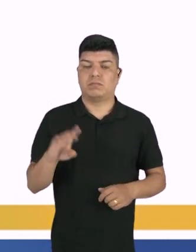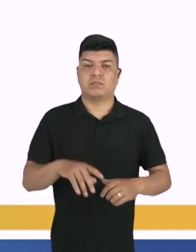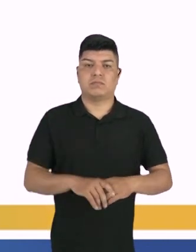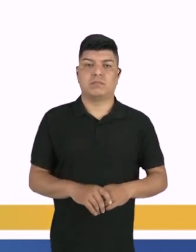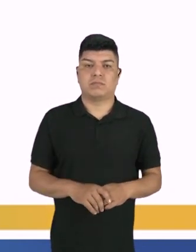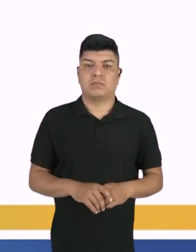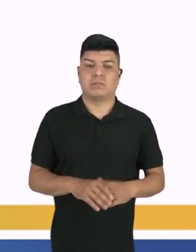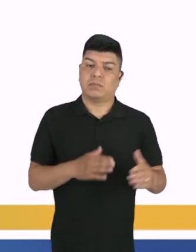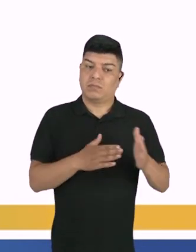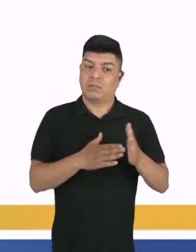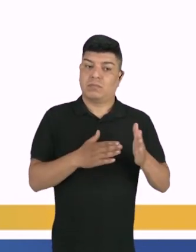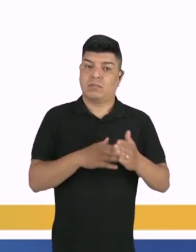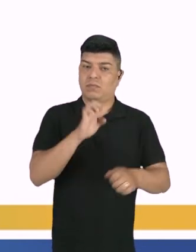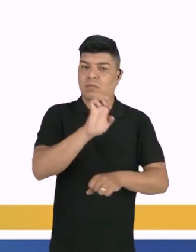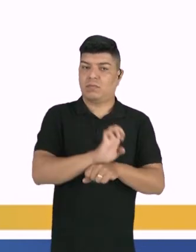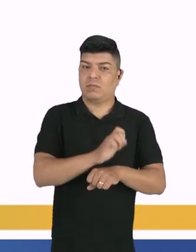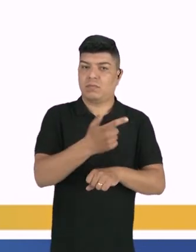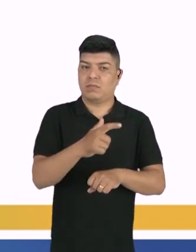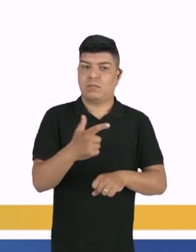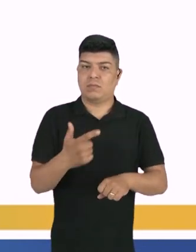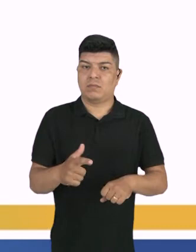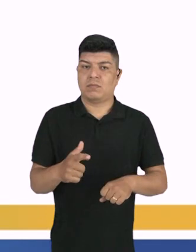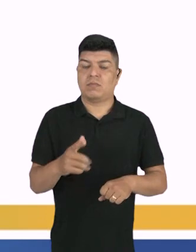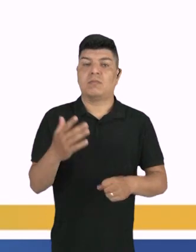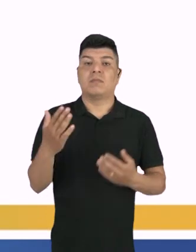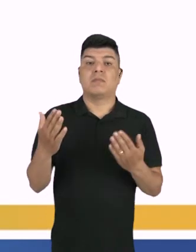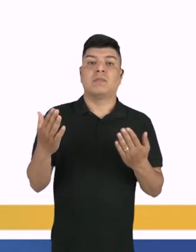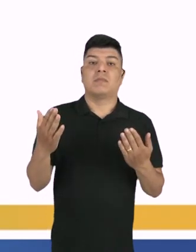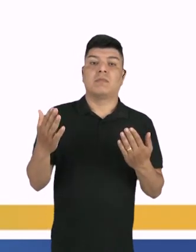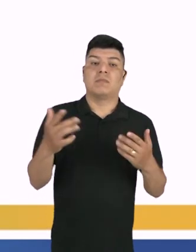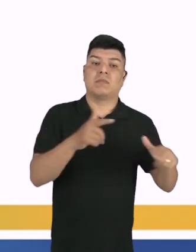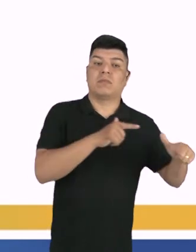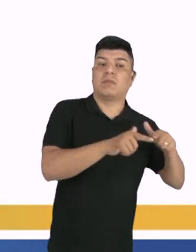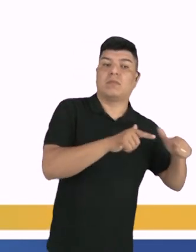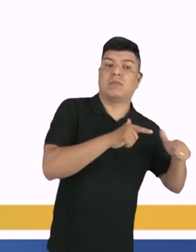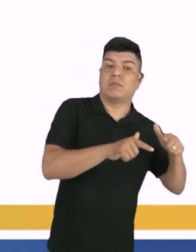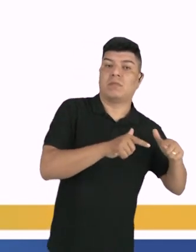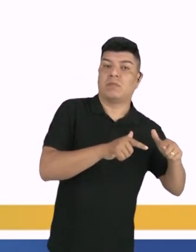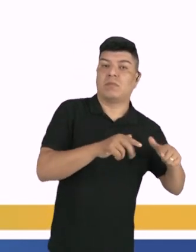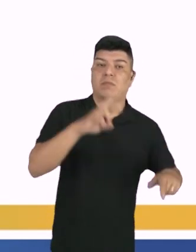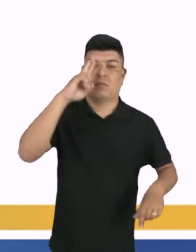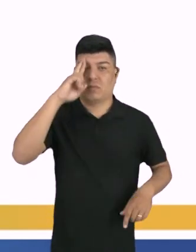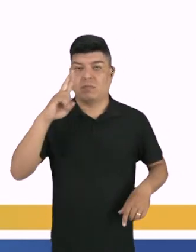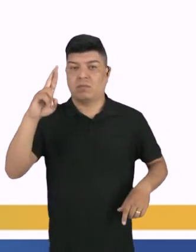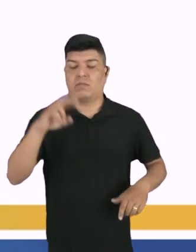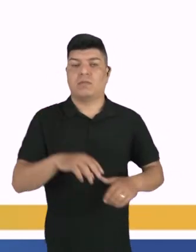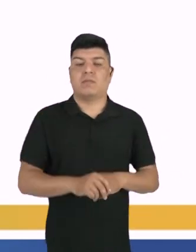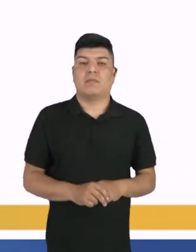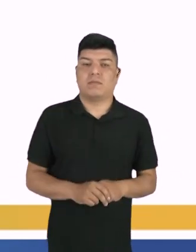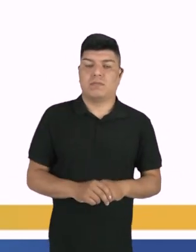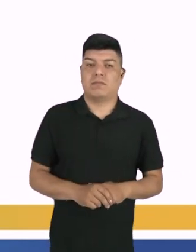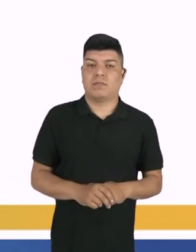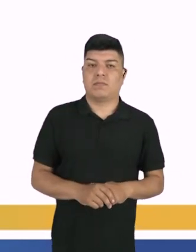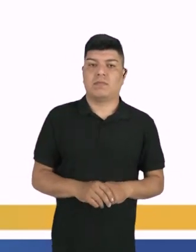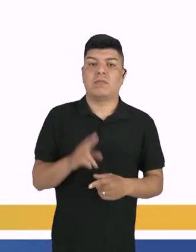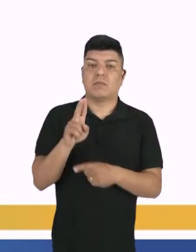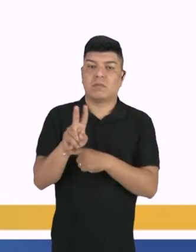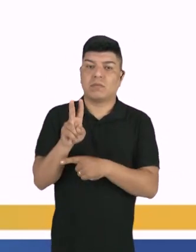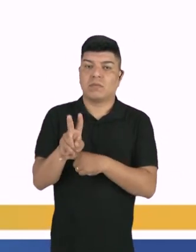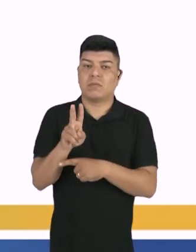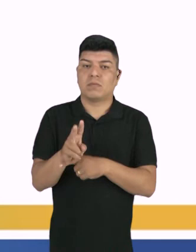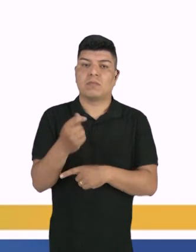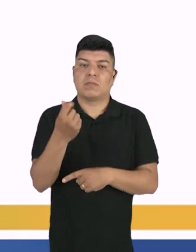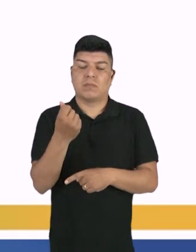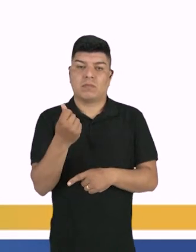a não intervenção do Estado nas relações entre empregadores e trabalhadores, manutenção da